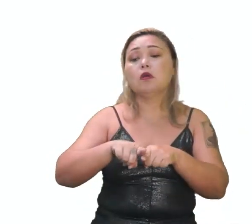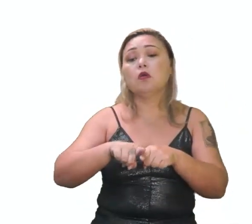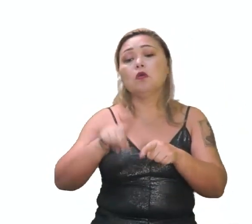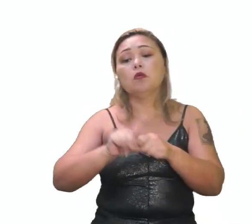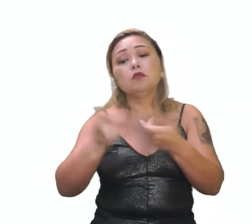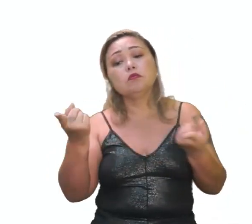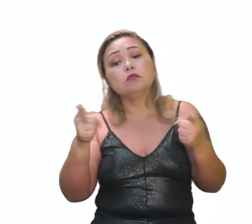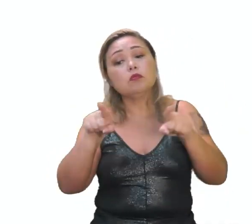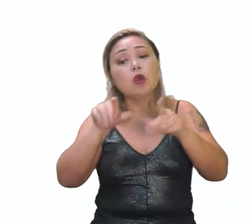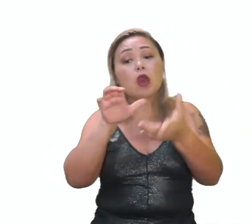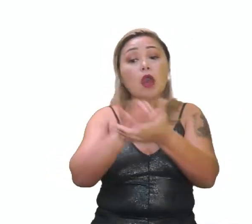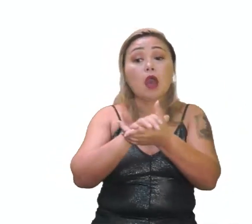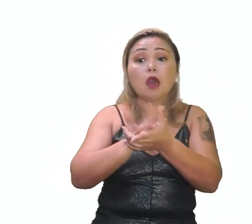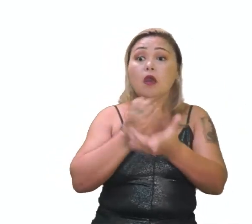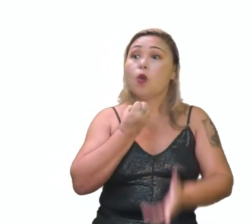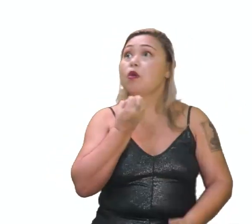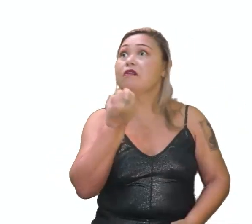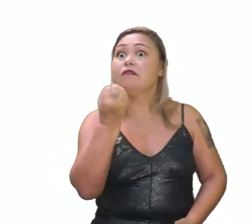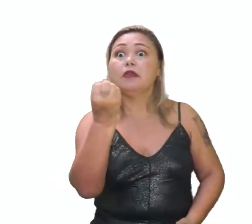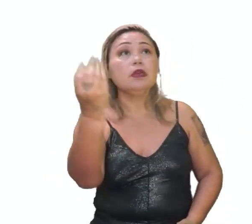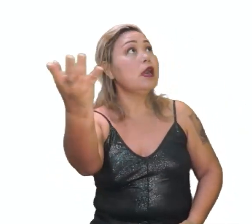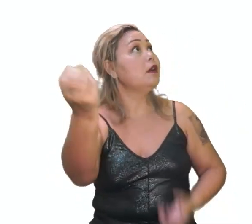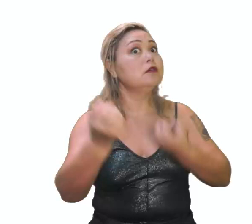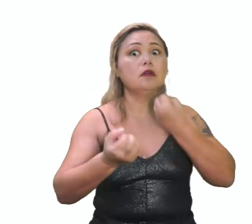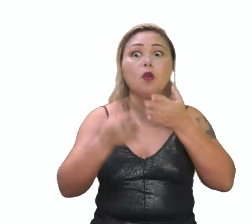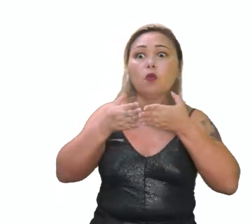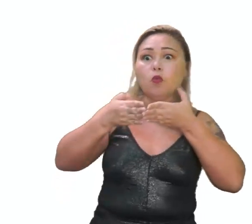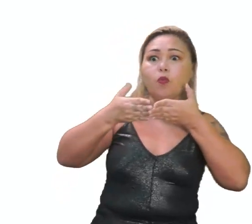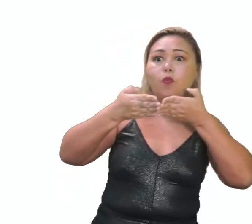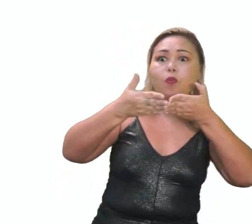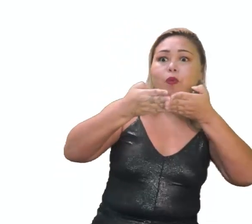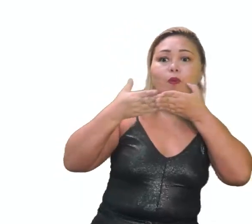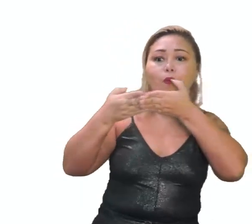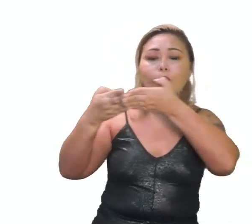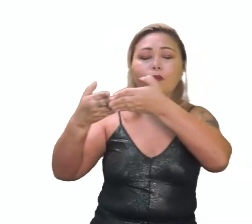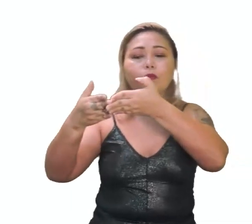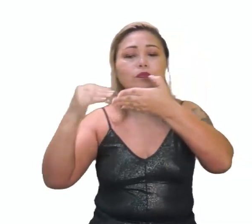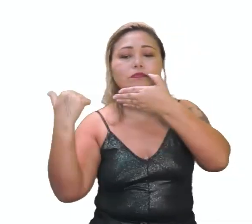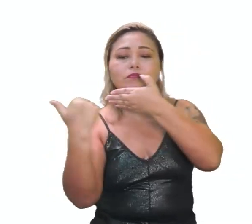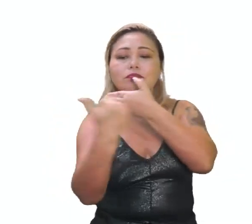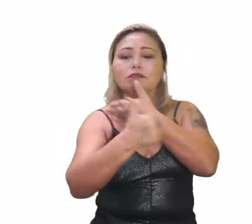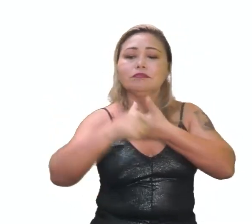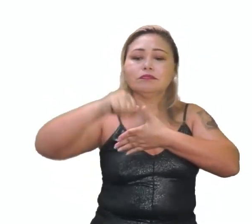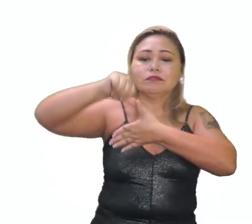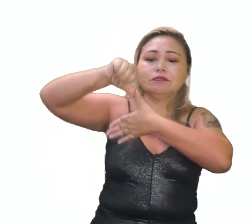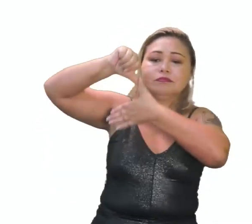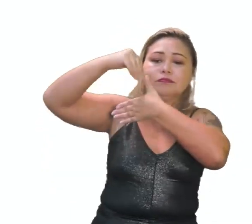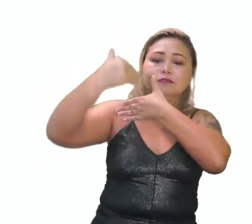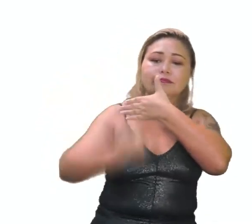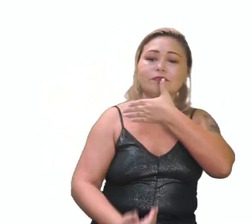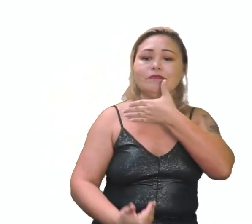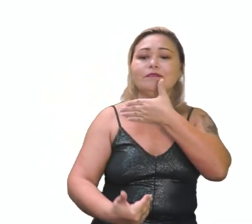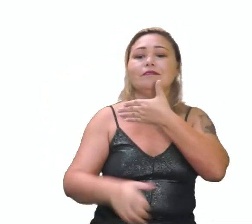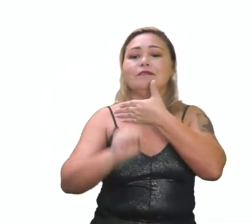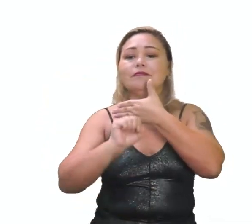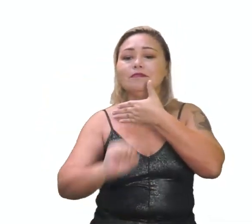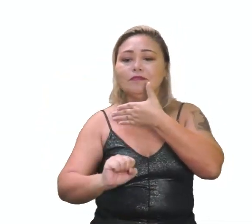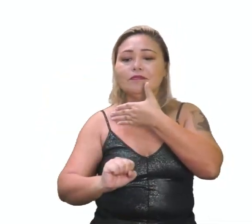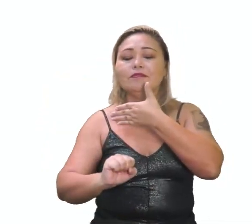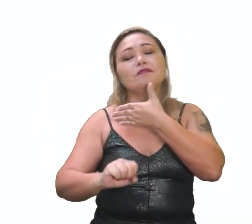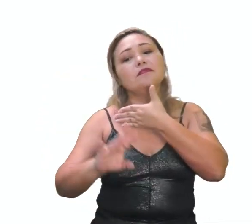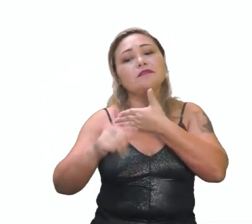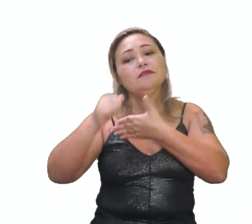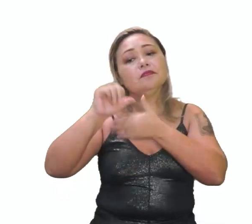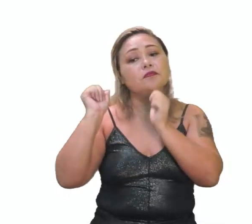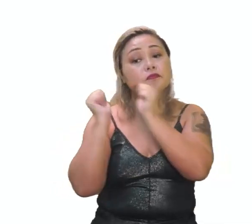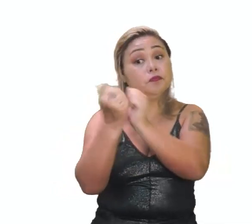seu casamento. Falamos da viagem feita pela costa, para o mapeamento da costa da América do Sul,